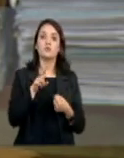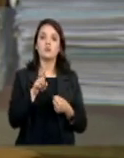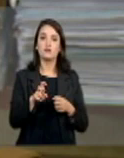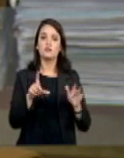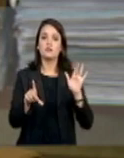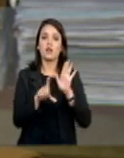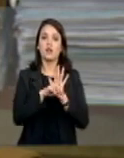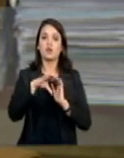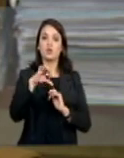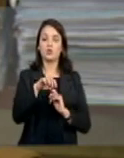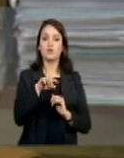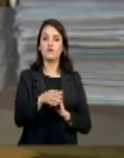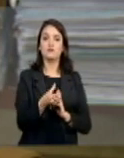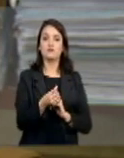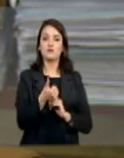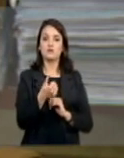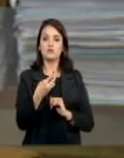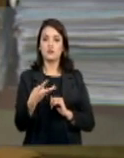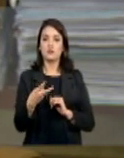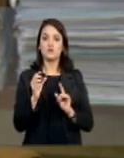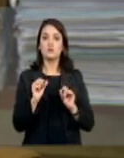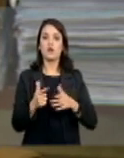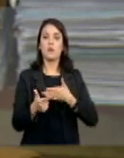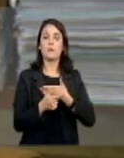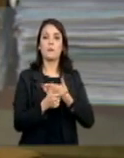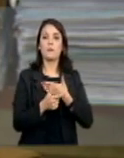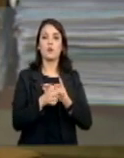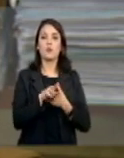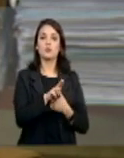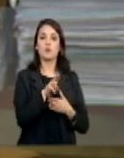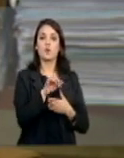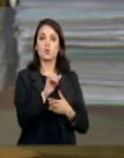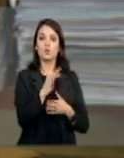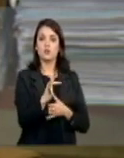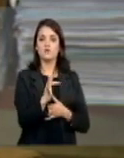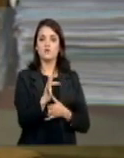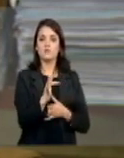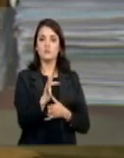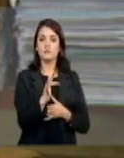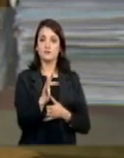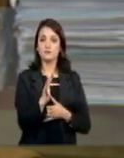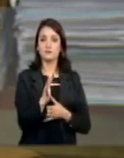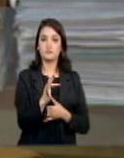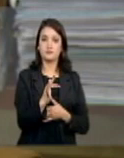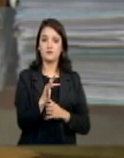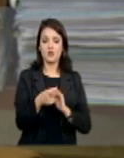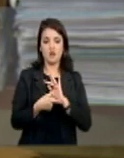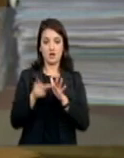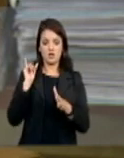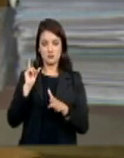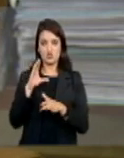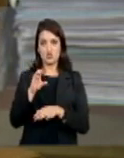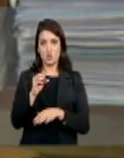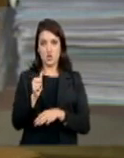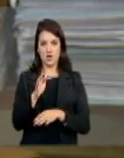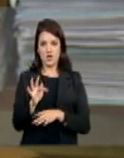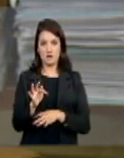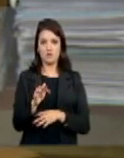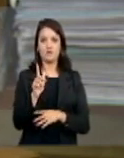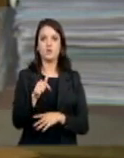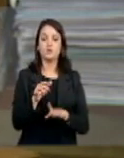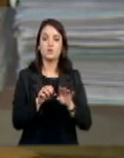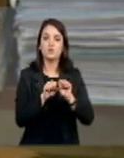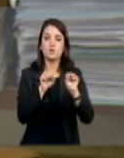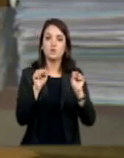sobre o papel da unidade de inteligência financeira do brasil antigo coaf no âmbito do sistema normativo